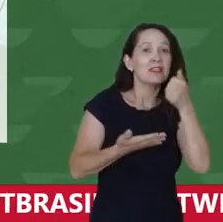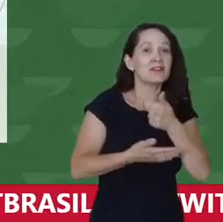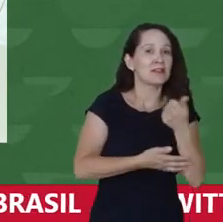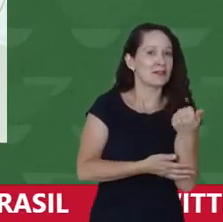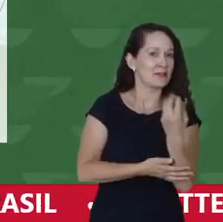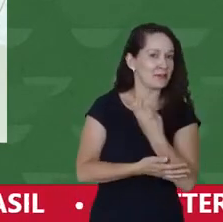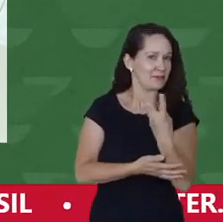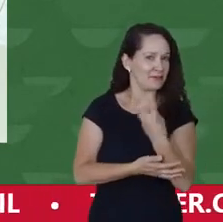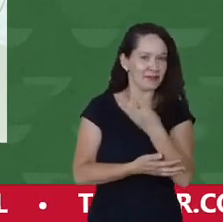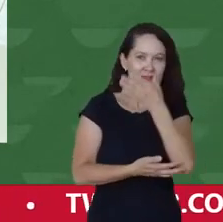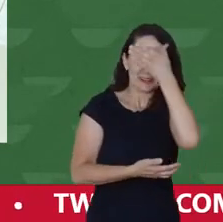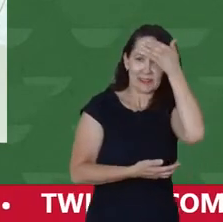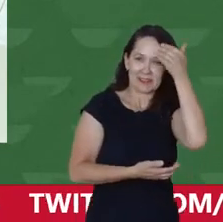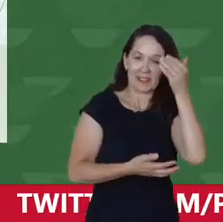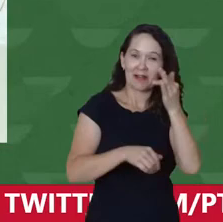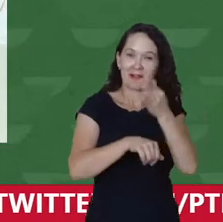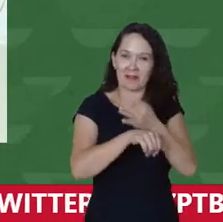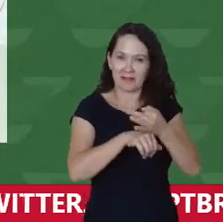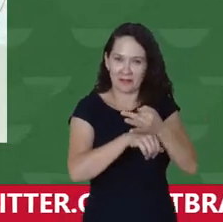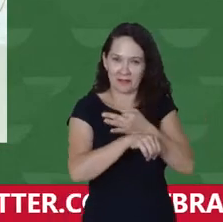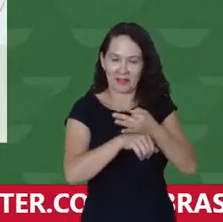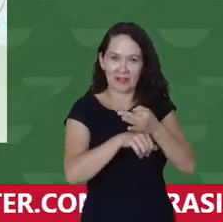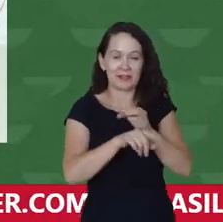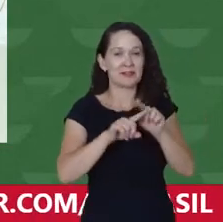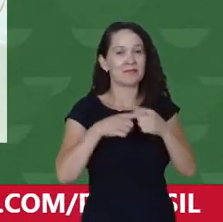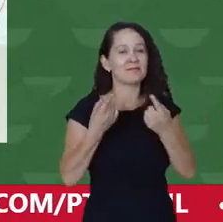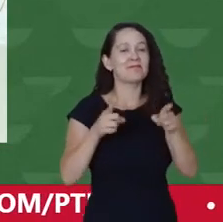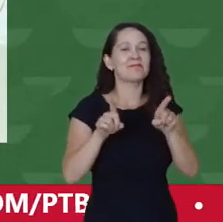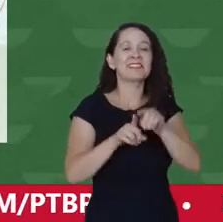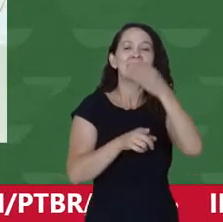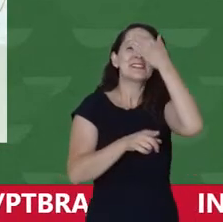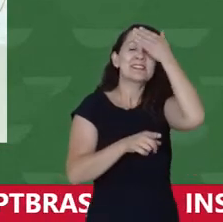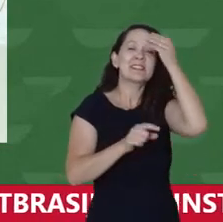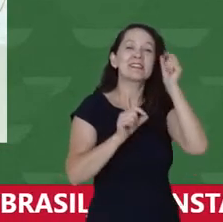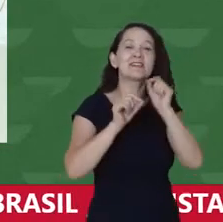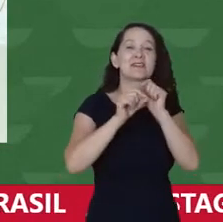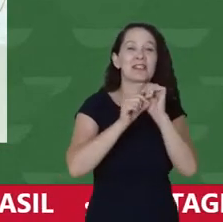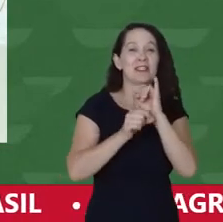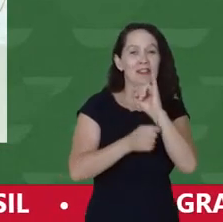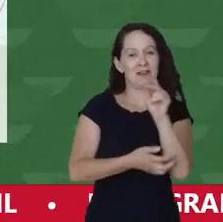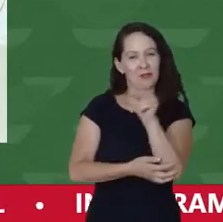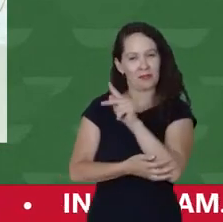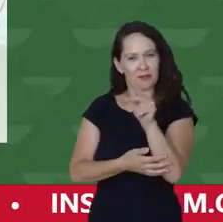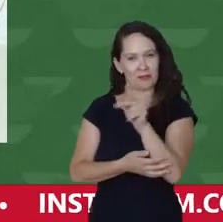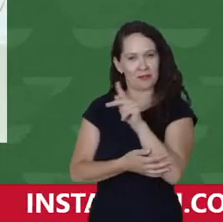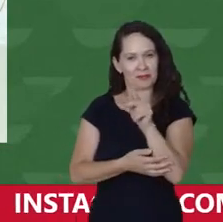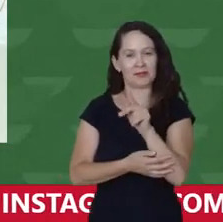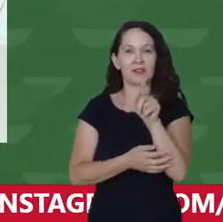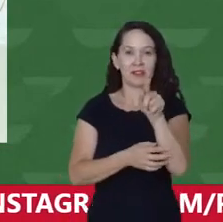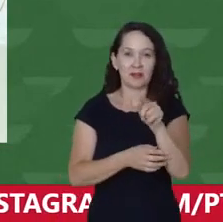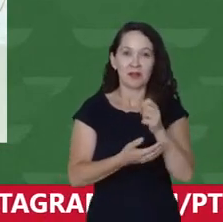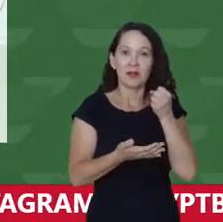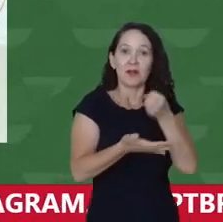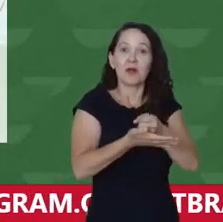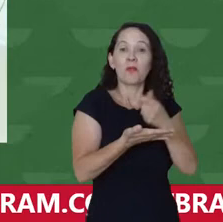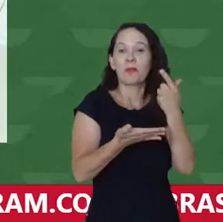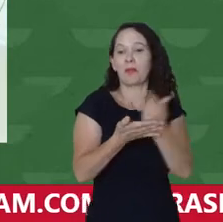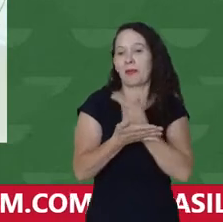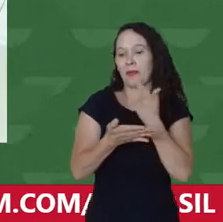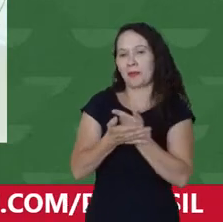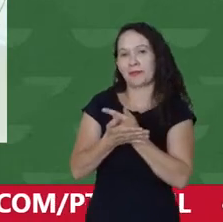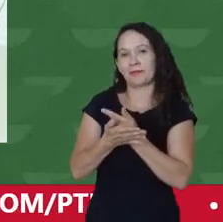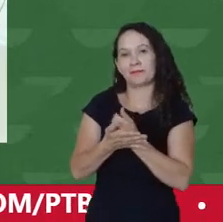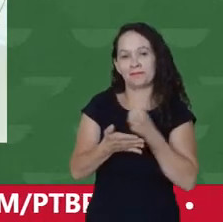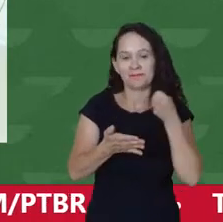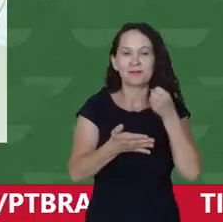13º, esquece férias, mas esquece também, se é um professor, que ele vai comprar um livro, que